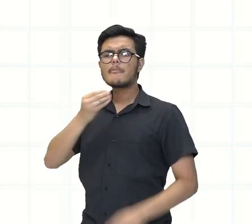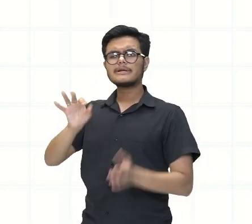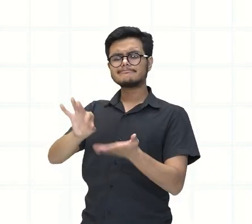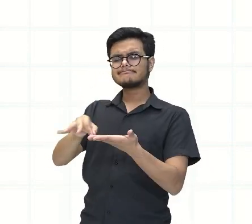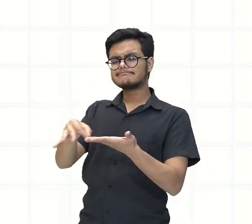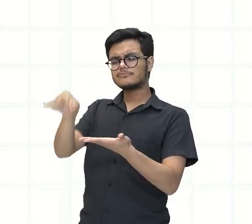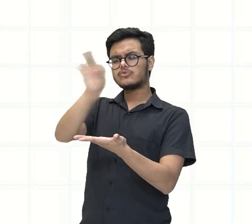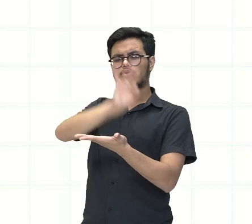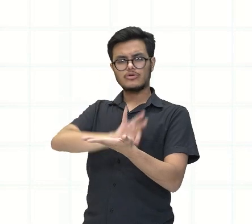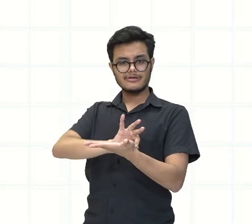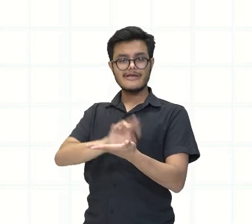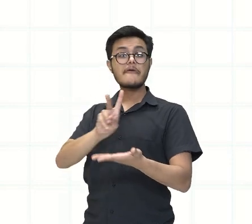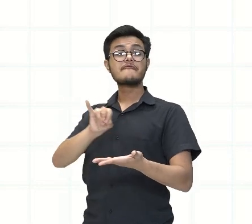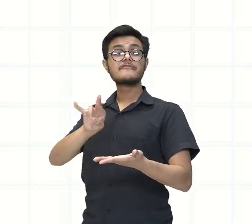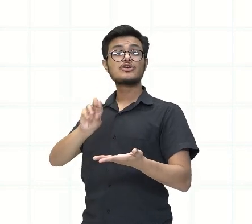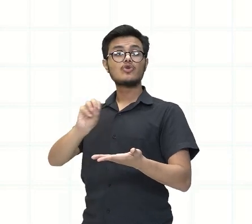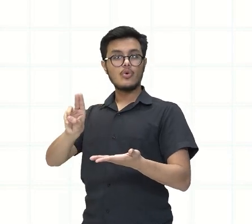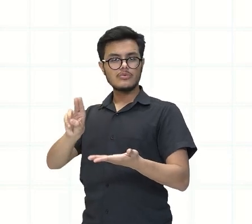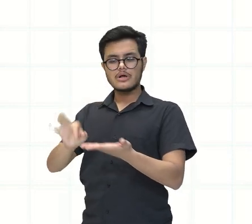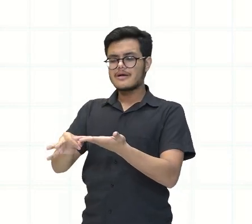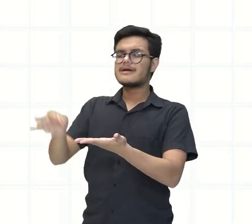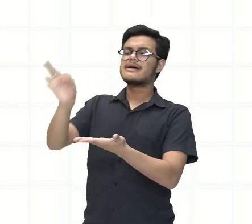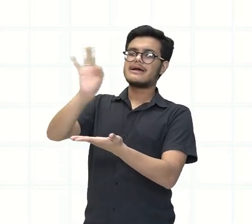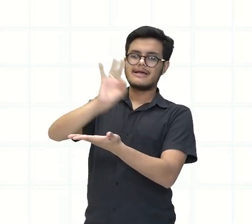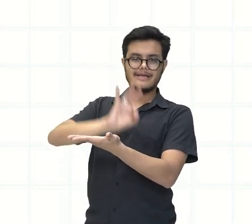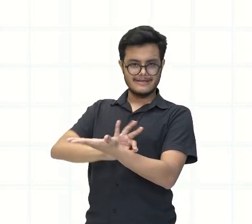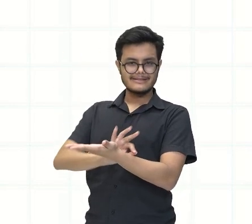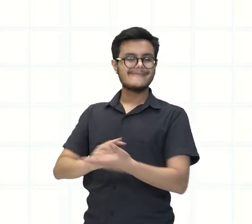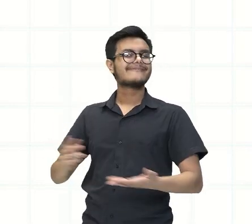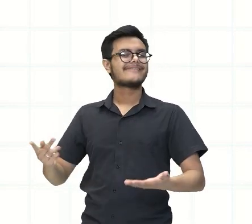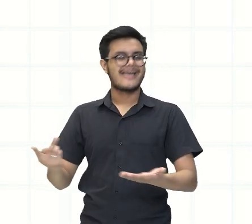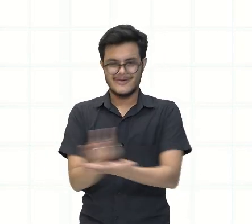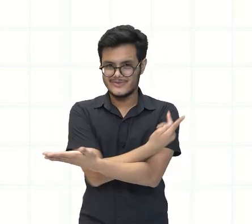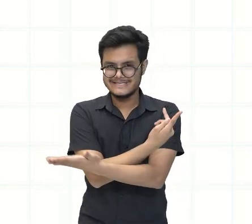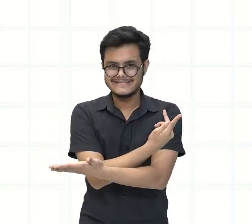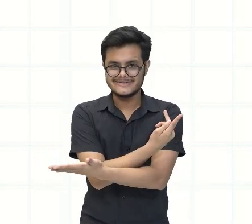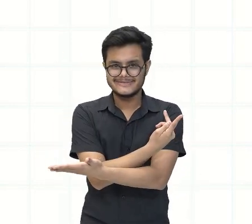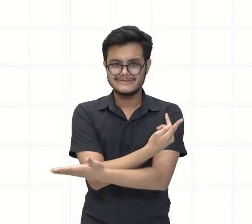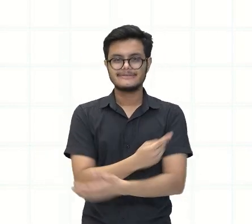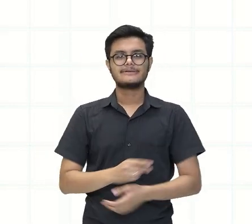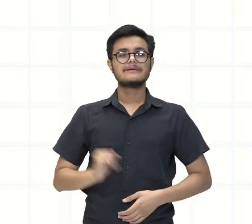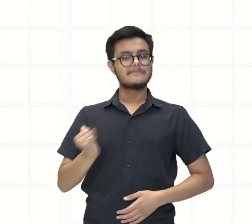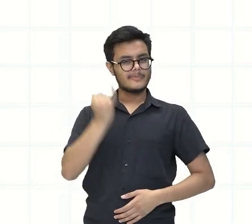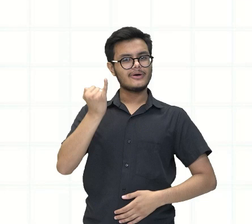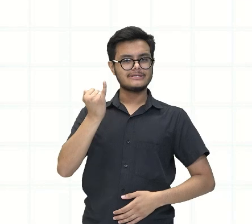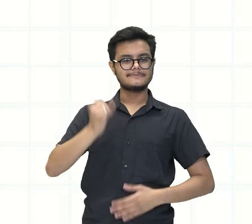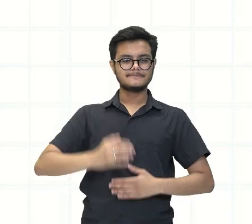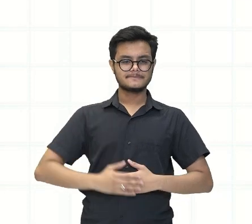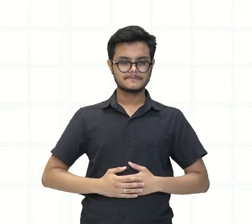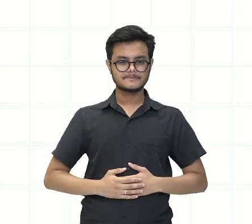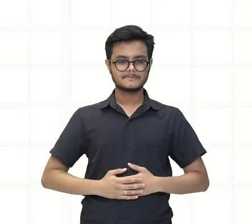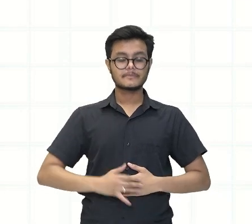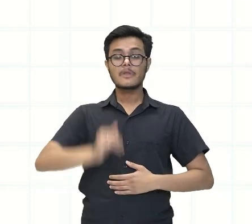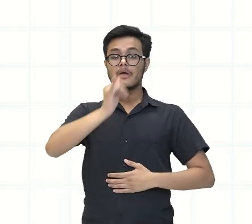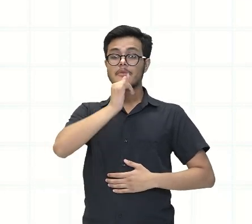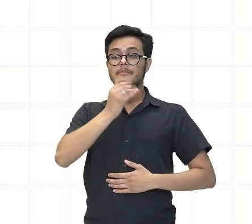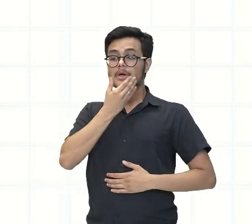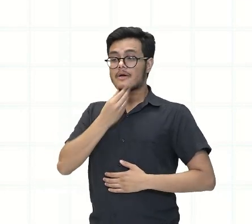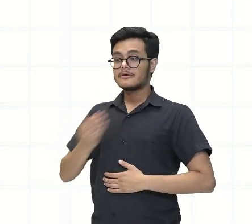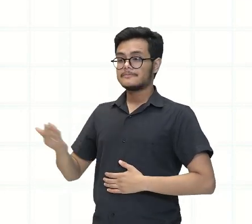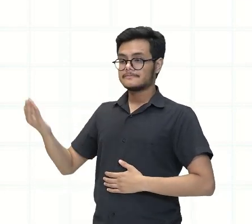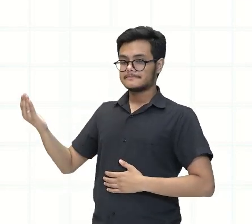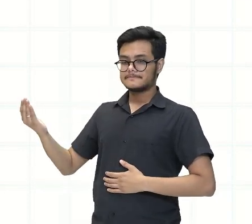lá pegar a folha e vira. Então, neste caso aí, é a ação que é mais importante. Outros exemplos. João ficou